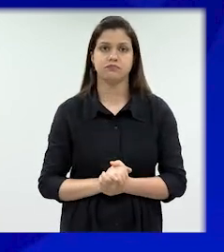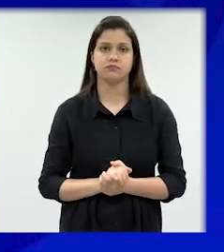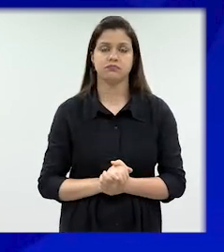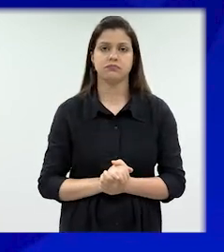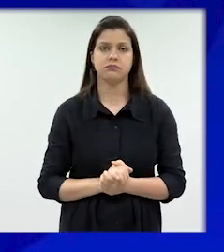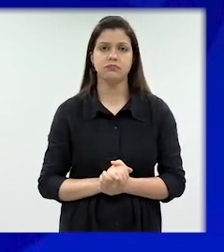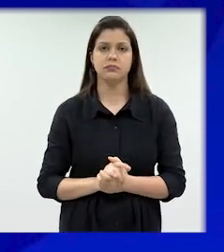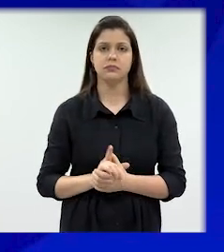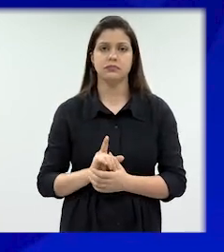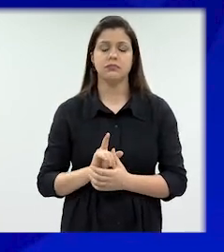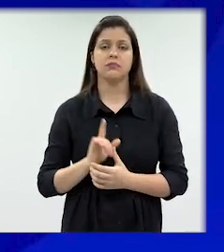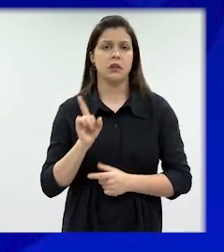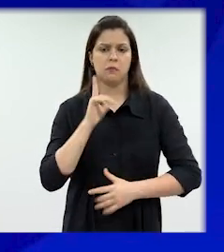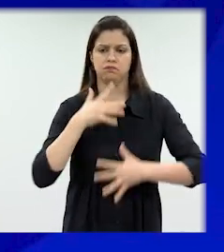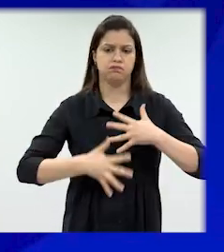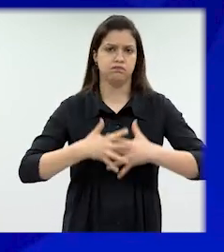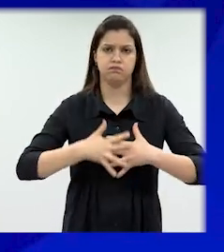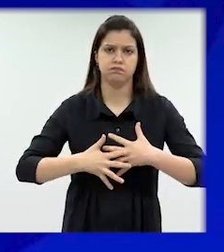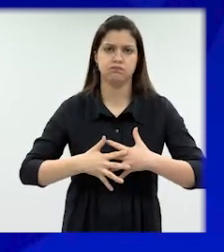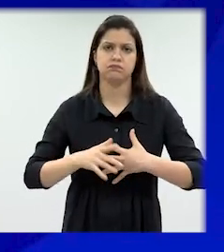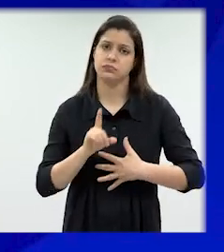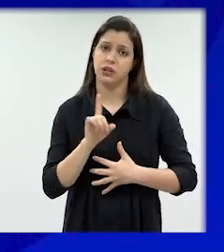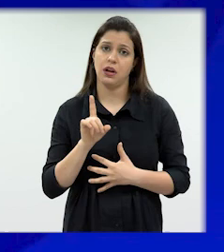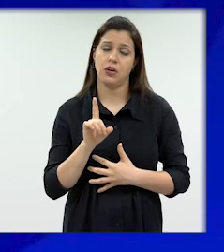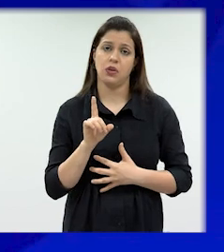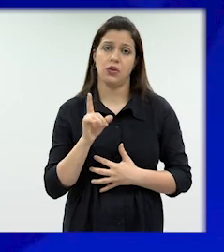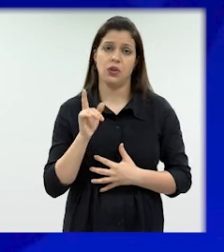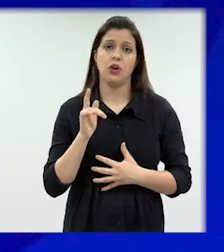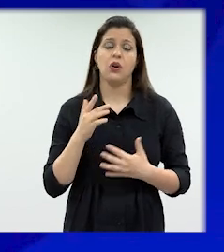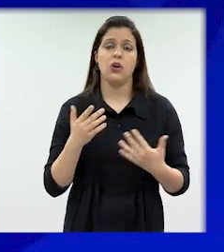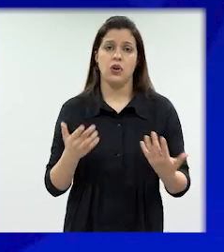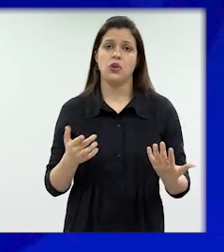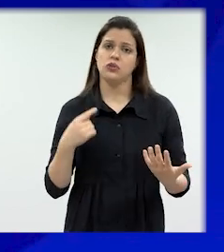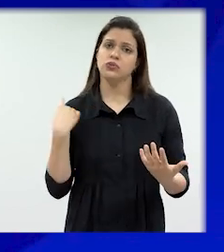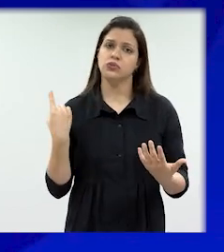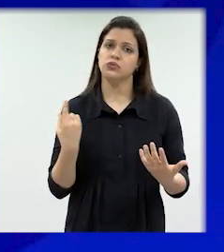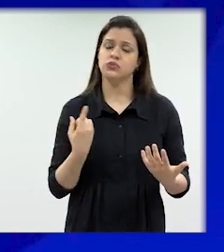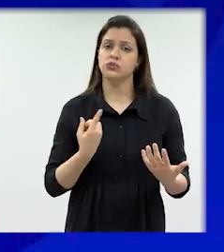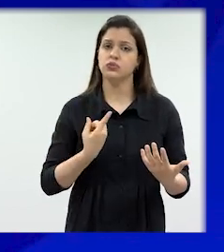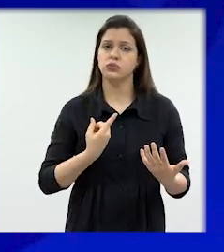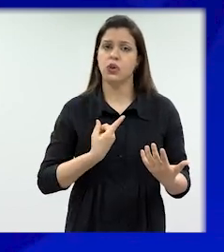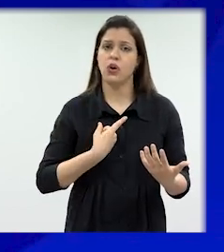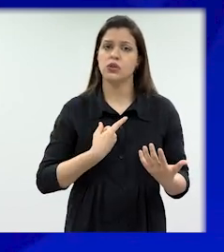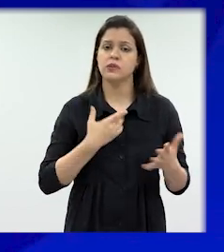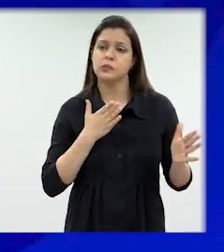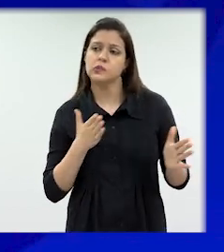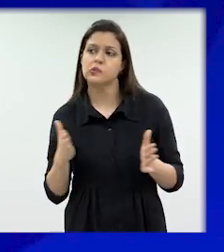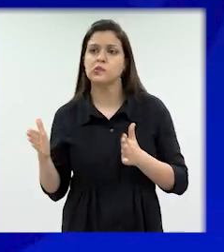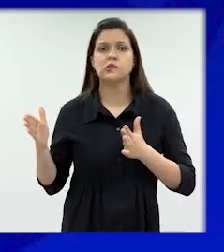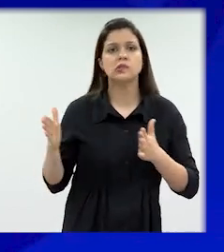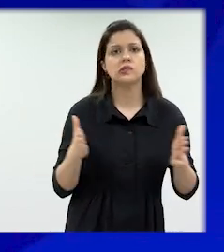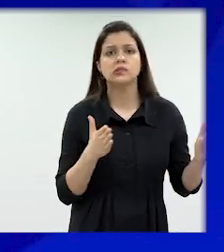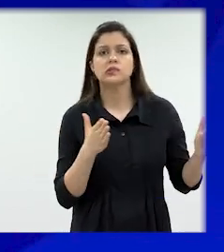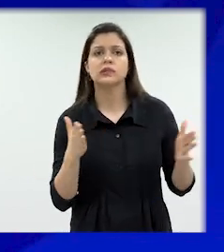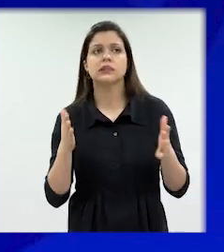dizer assim. Nós estamos andando por uma estrada esburacada que não sabemos onde é o próximo buraco, mas vamos desviando e